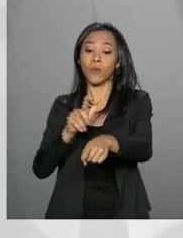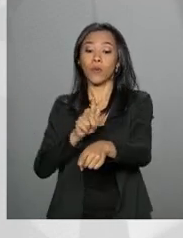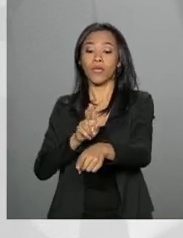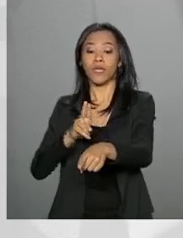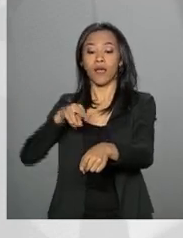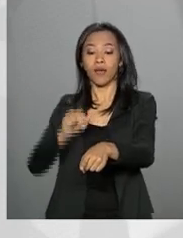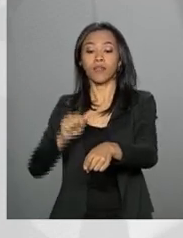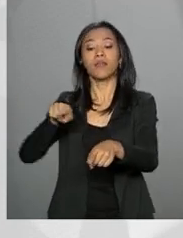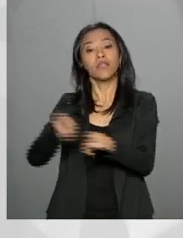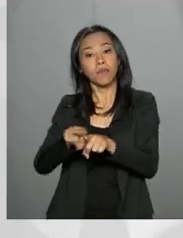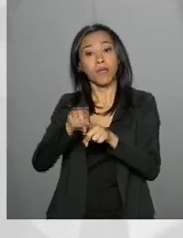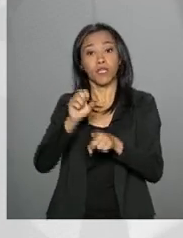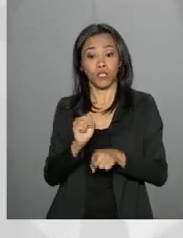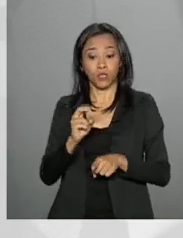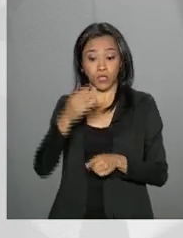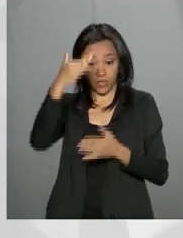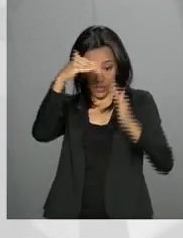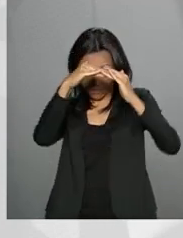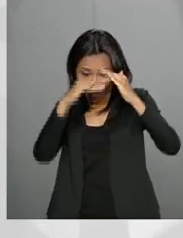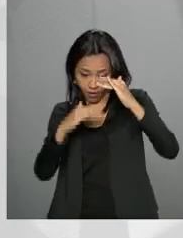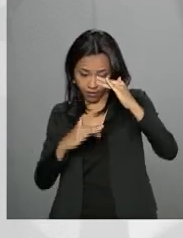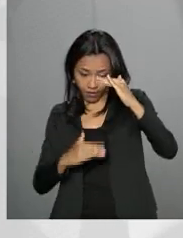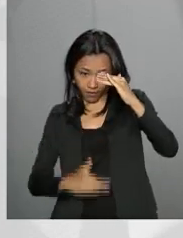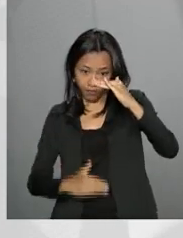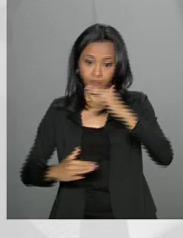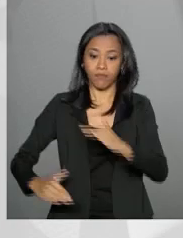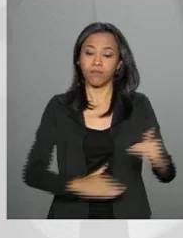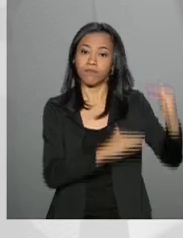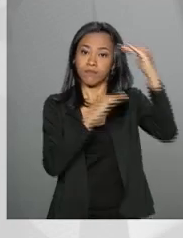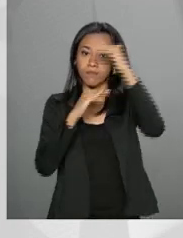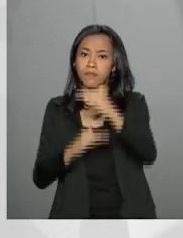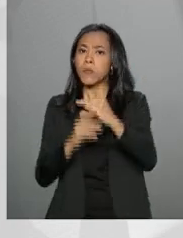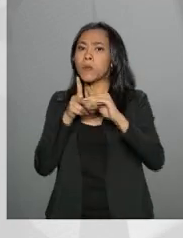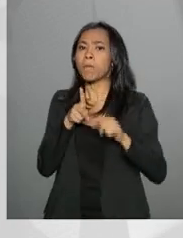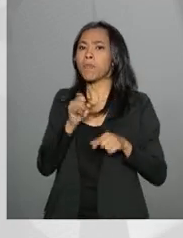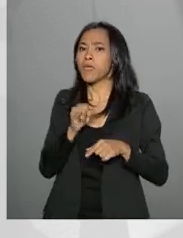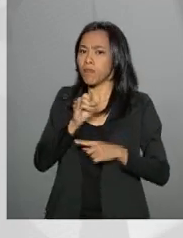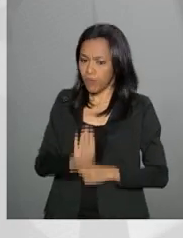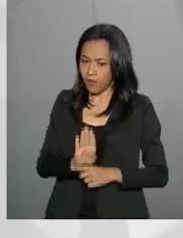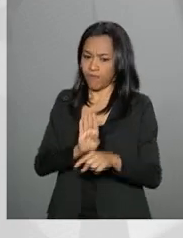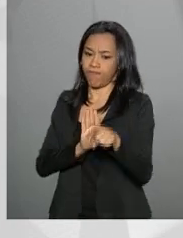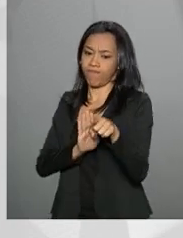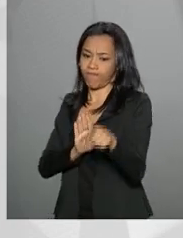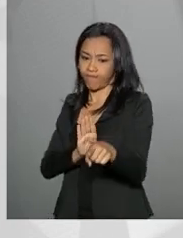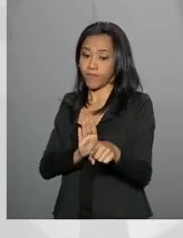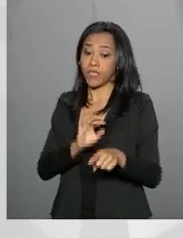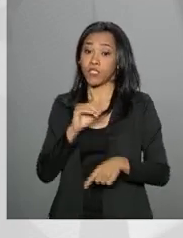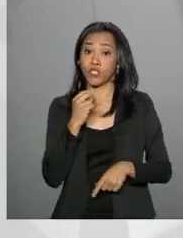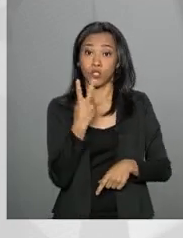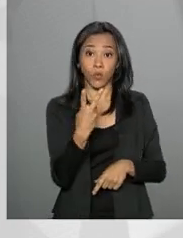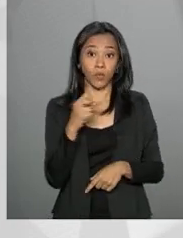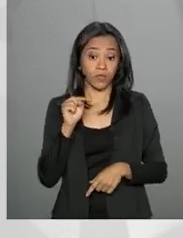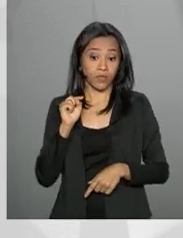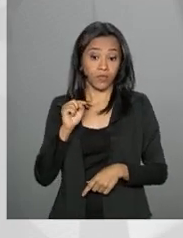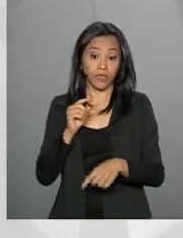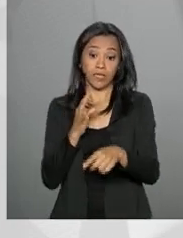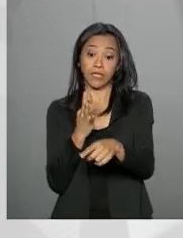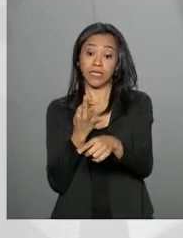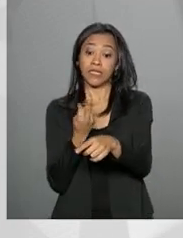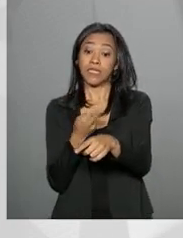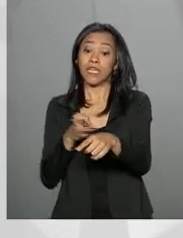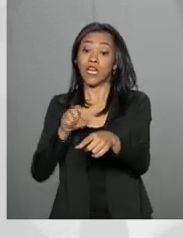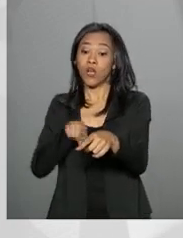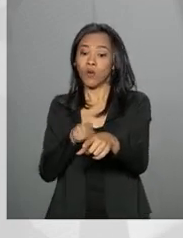associados juntos os países do bloco têm um pib o produto interno bruto de 2 trilhões